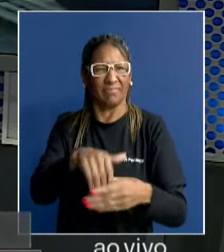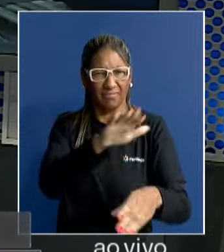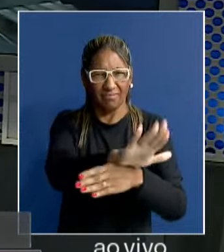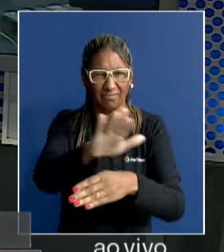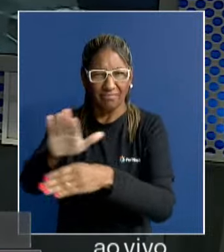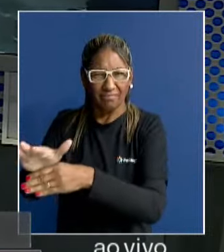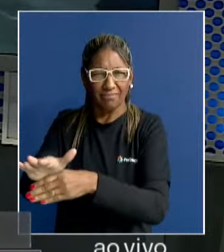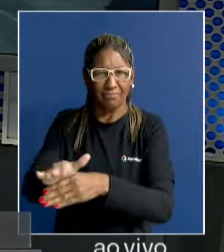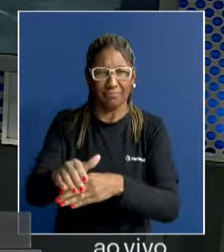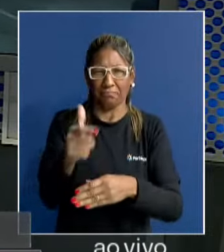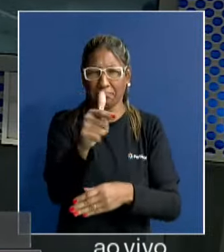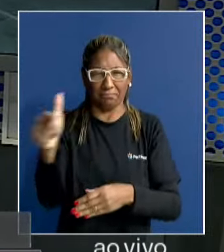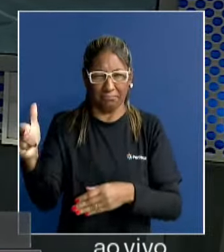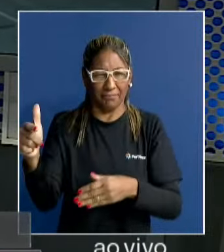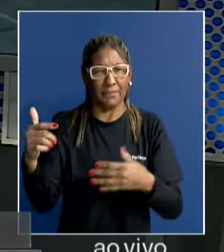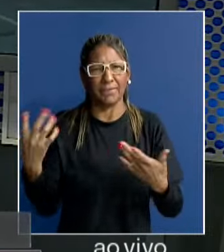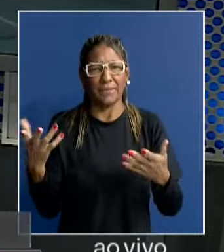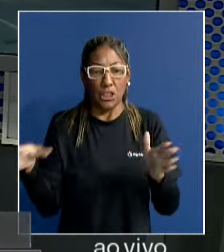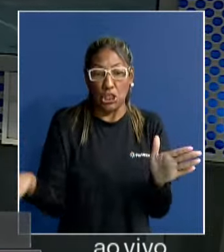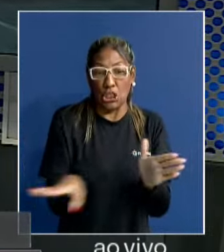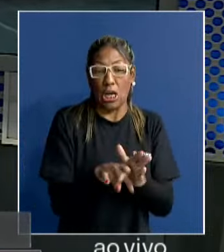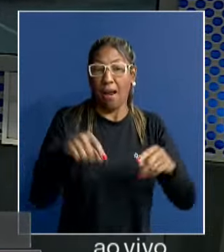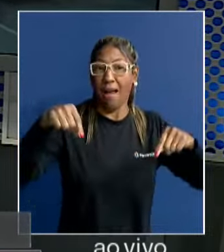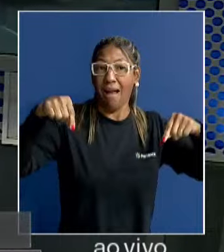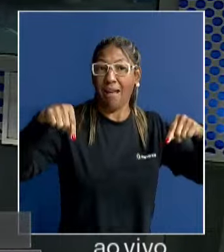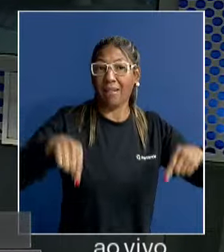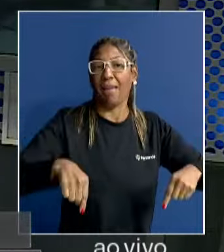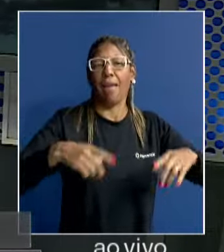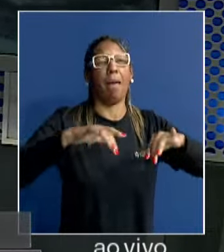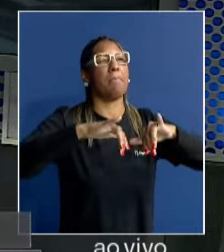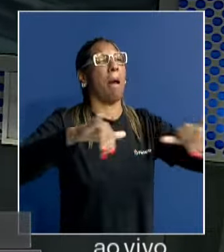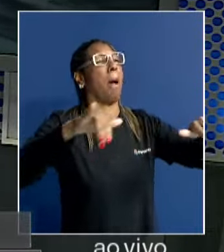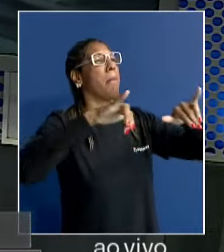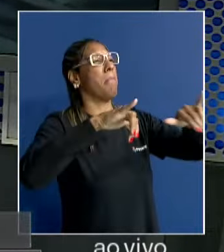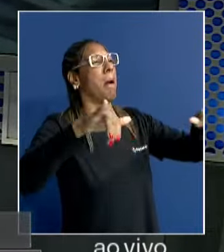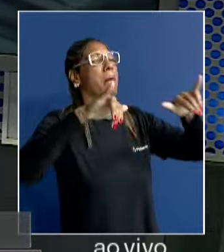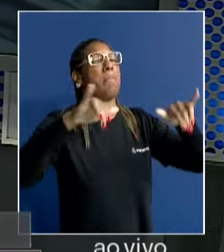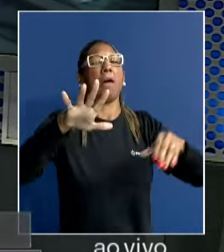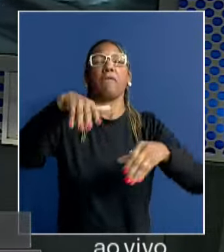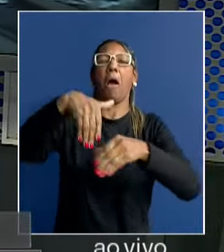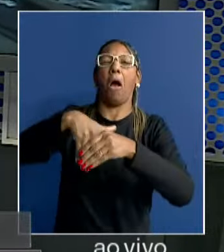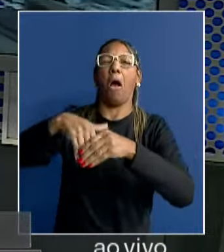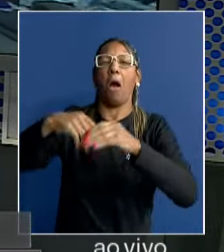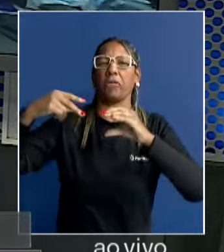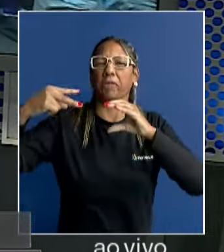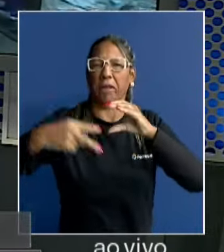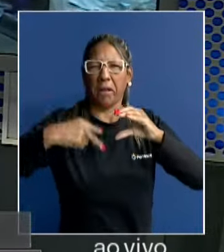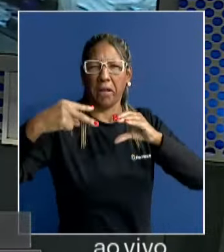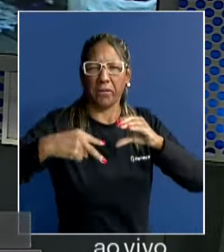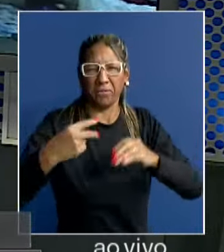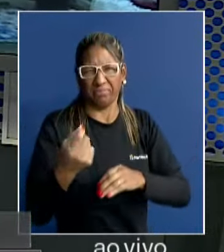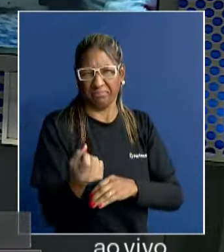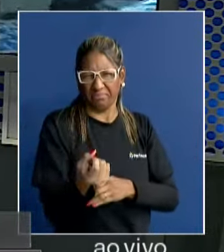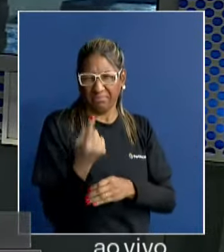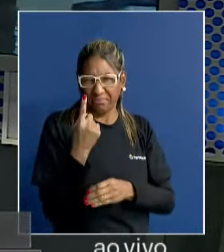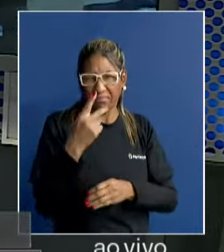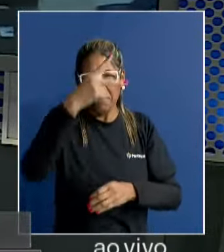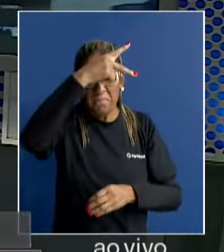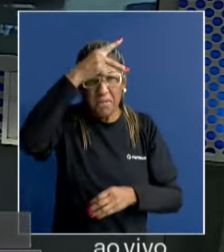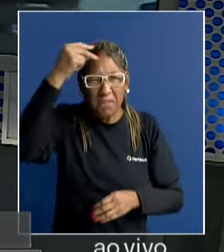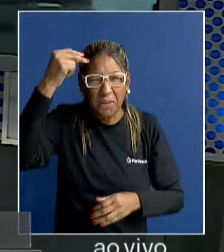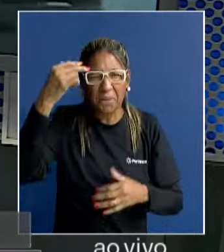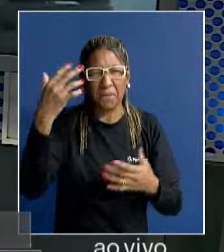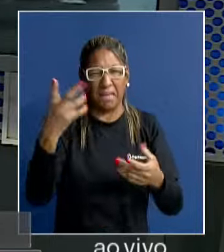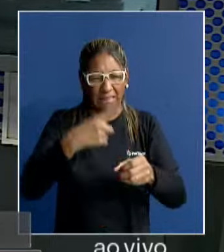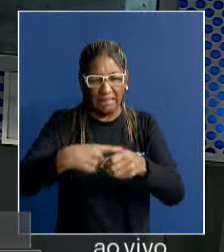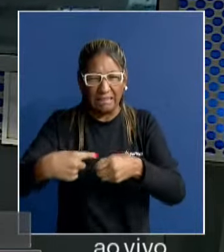outras pessoas. Chegar aí, né, a lançar candidatura para a Câmara de Vereadores, para prefeituras